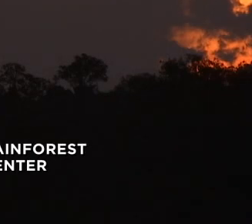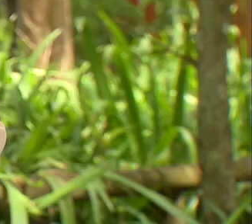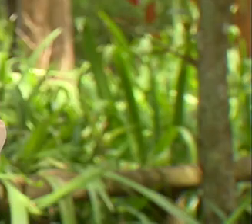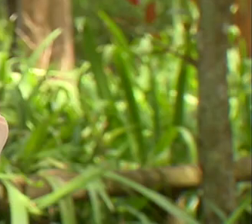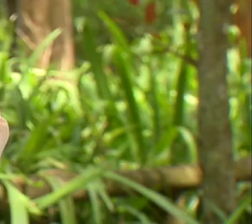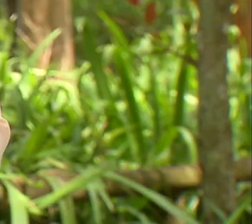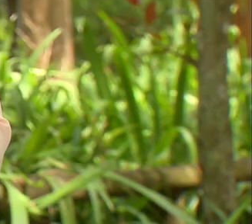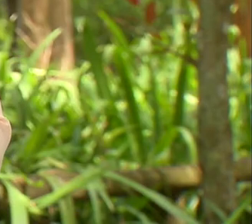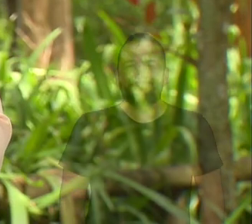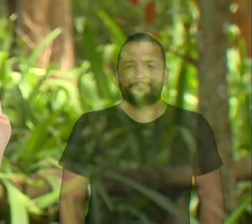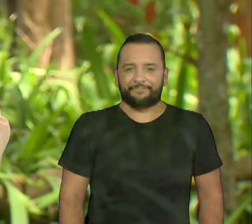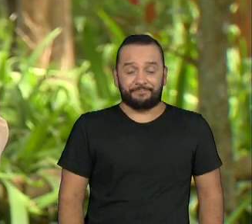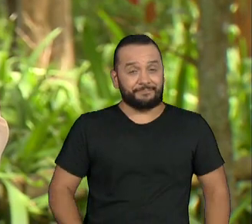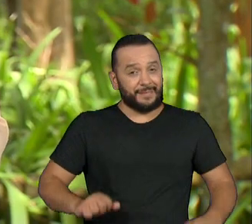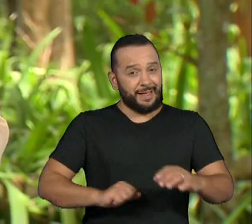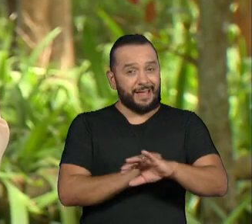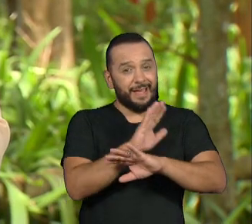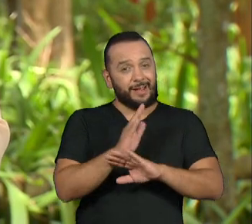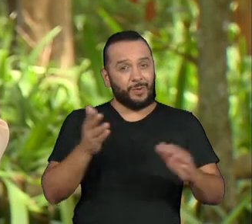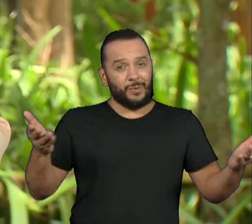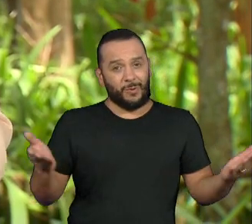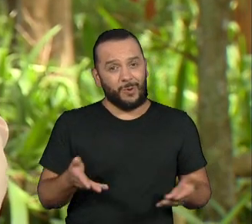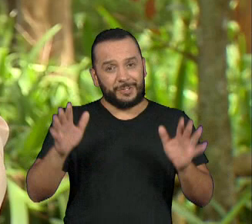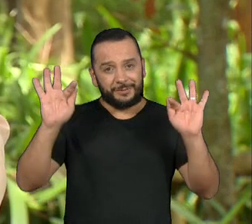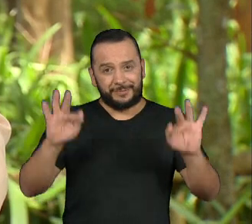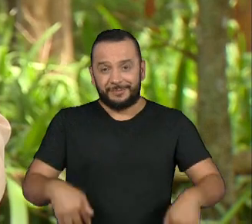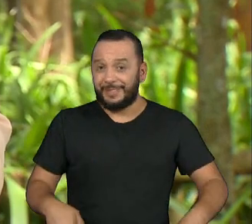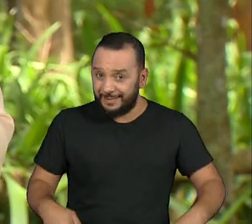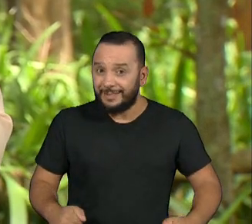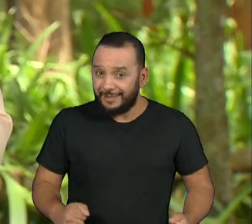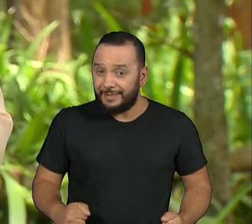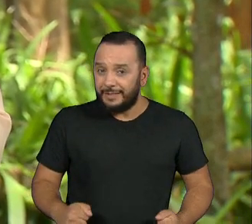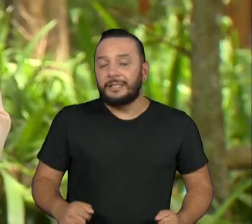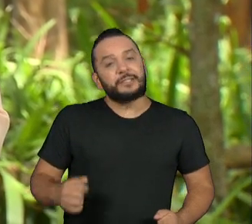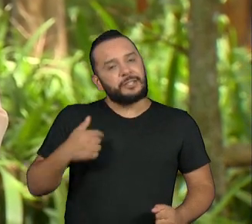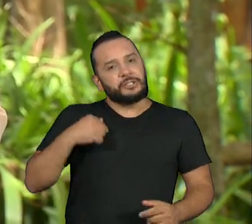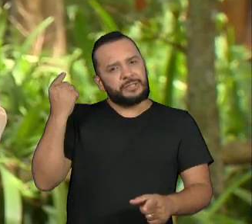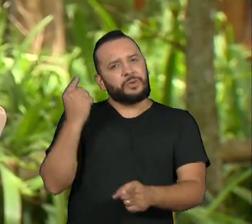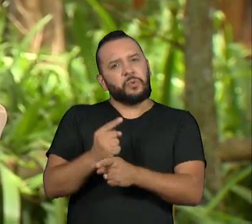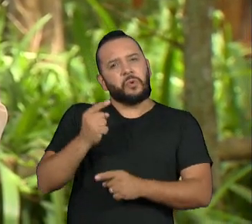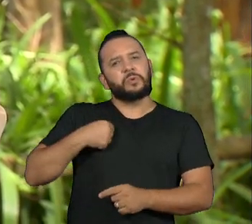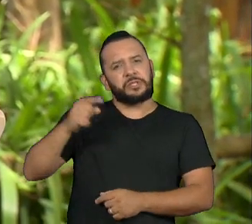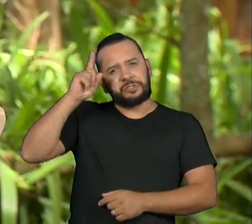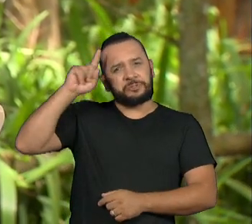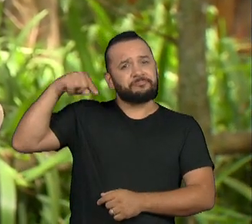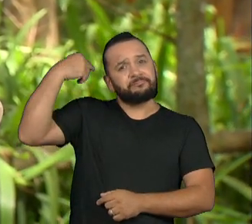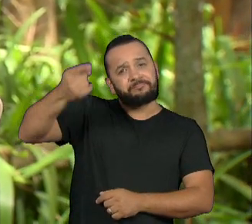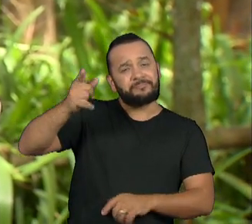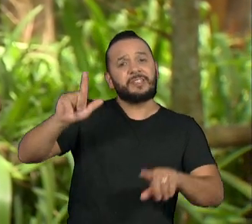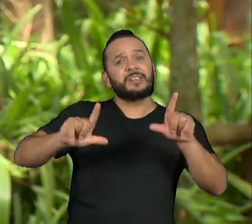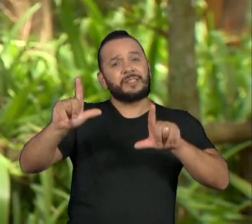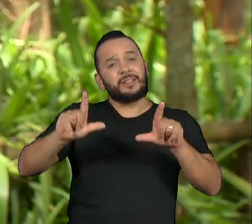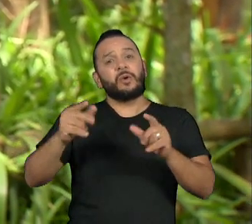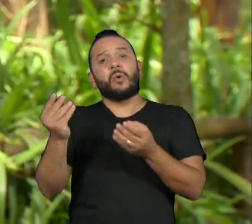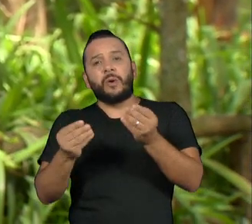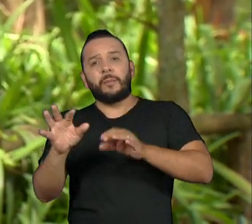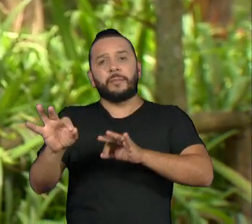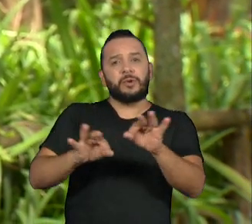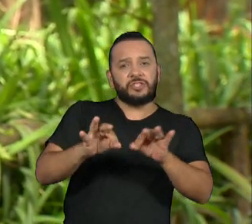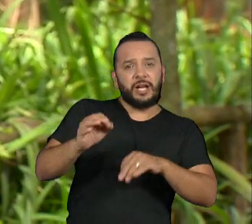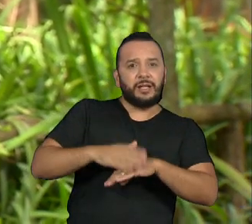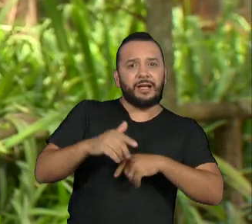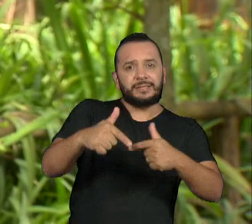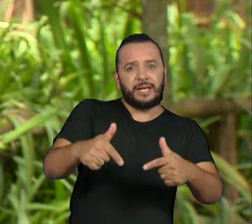deixar. E o Repórter Eco de hoje fica por aqui. A gente se encontra no próximo programa, com mais projetos,